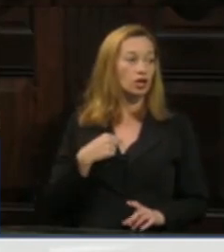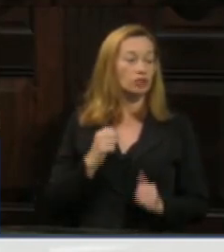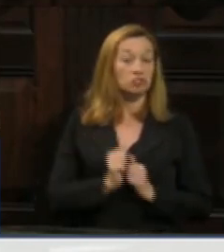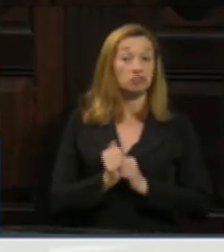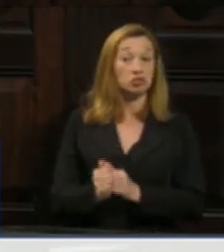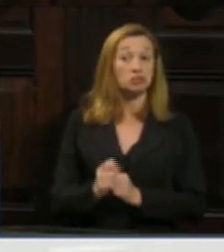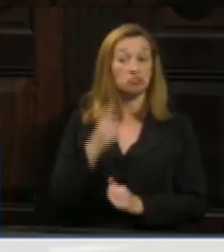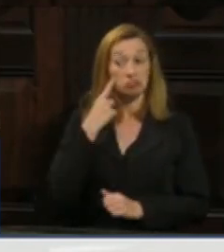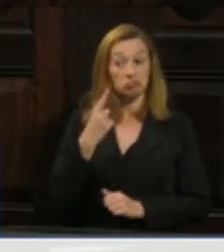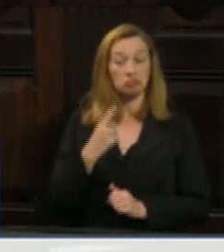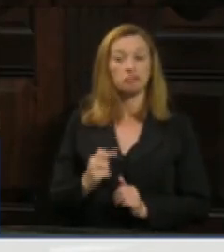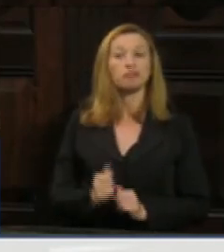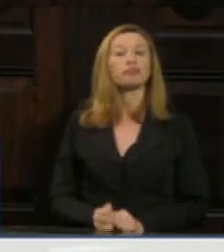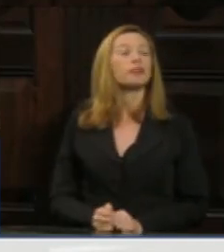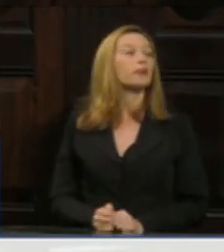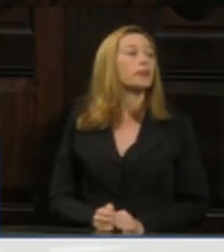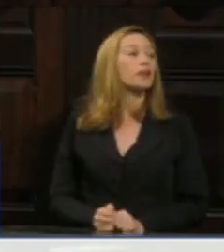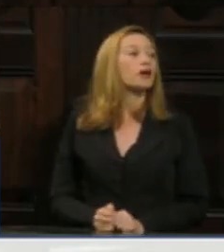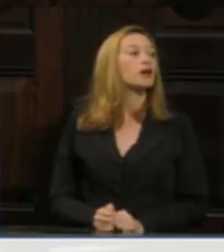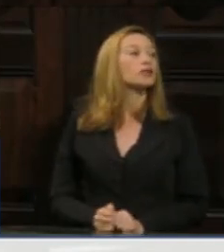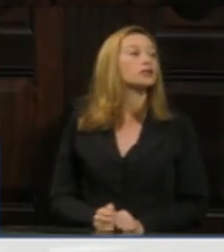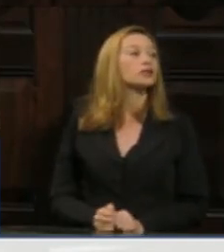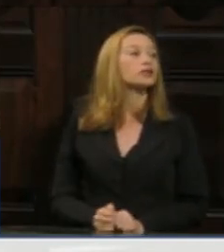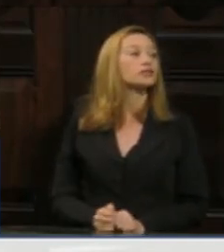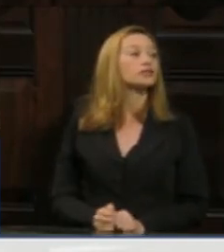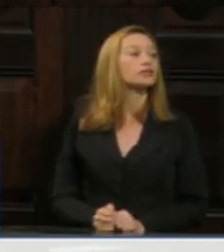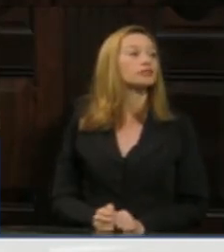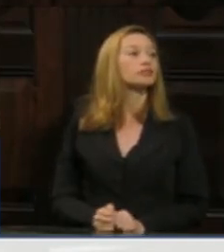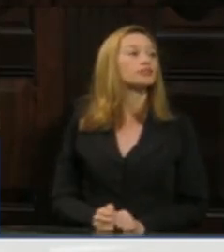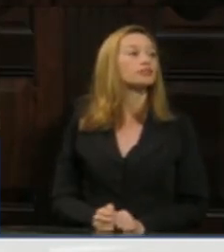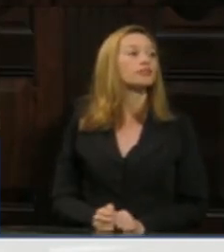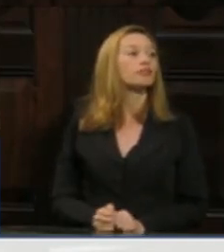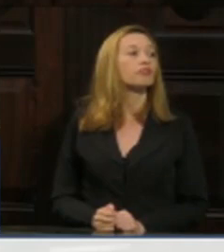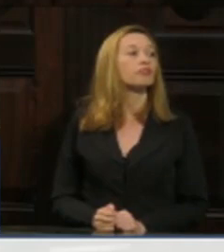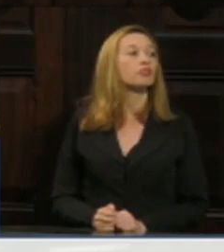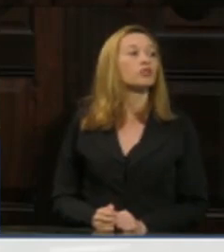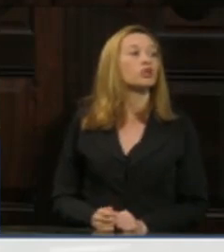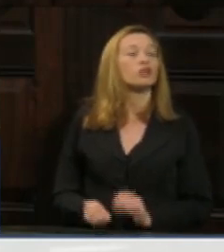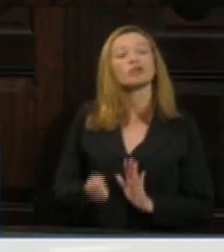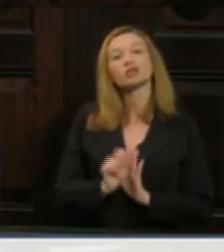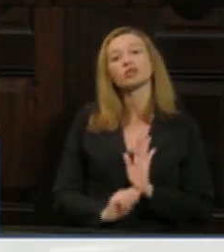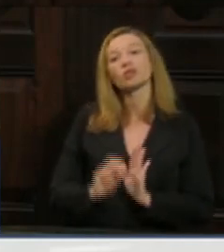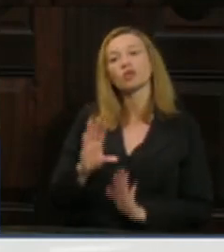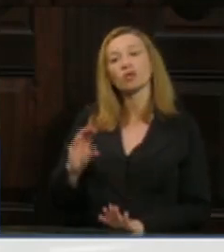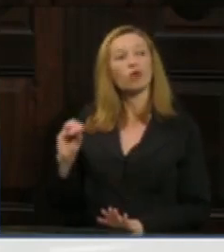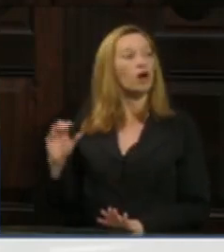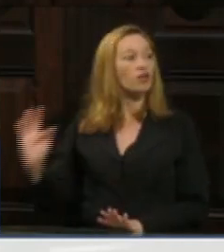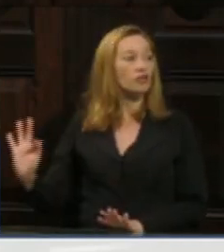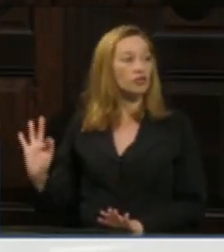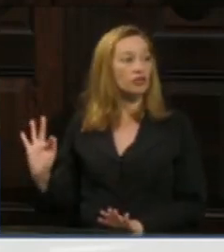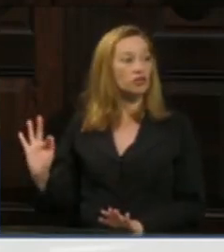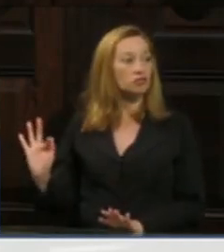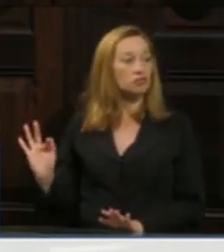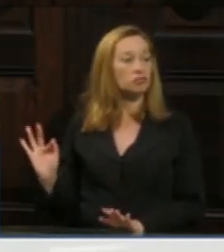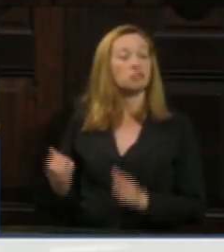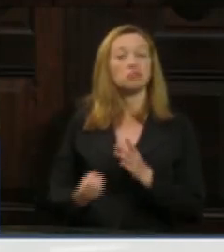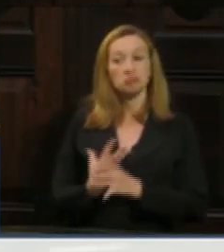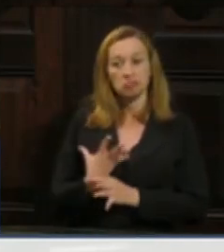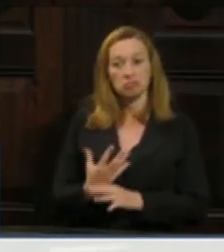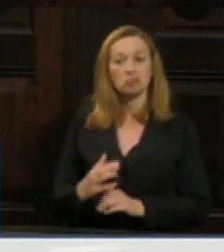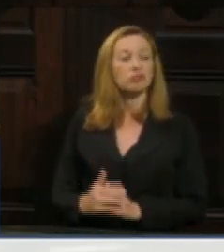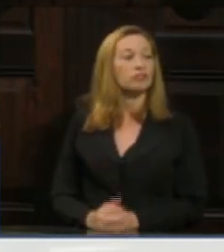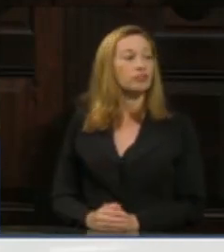da Declaração Universal dos Direitos Humanos. Seria bom, seria muito